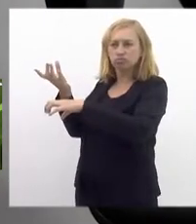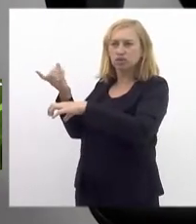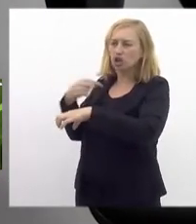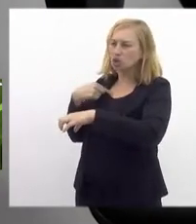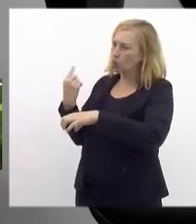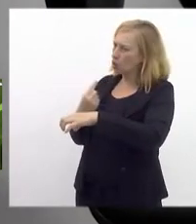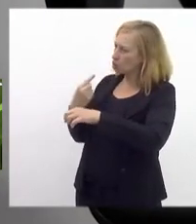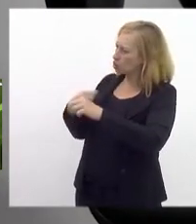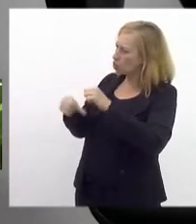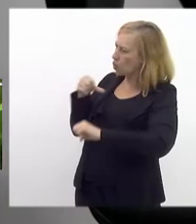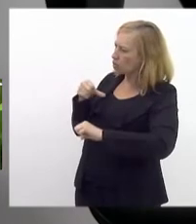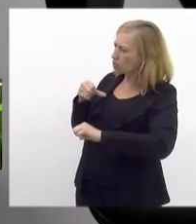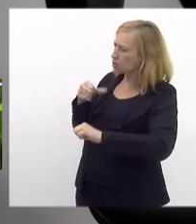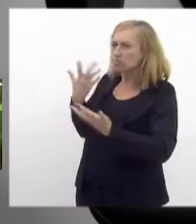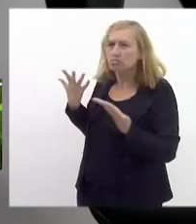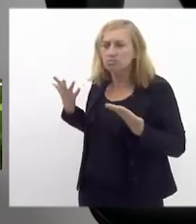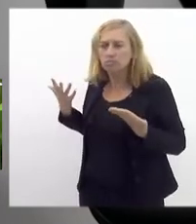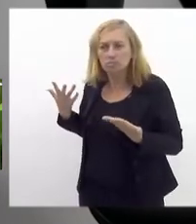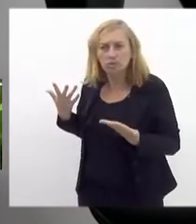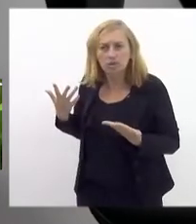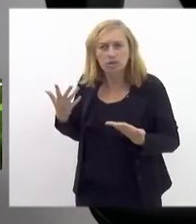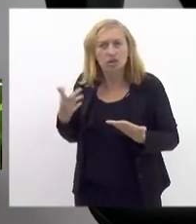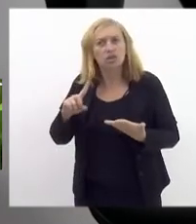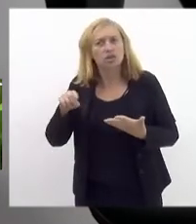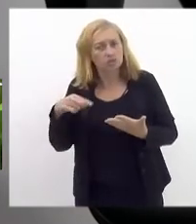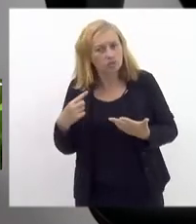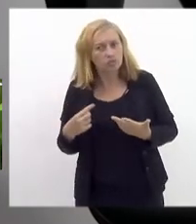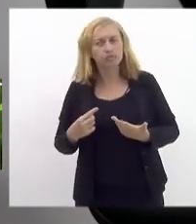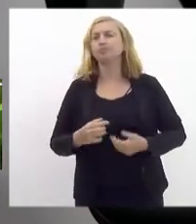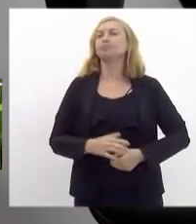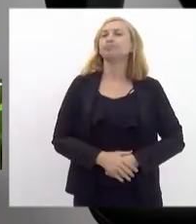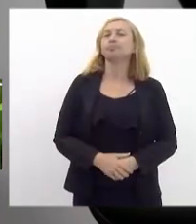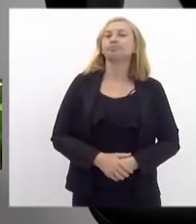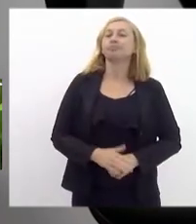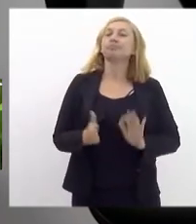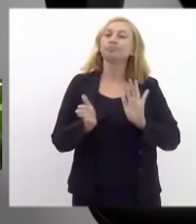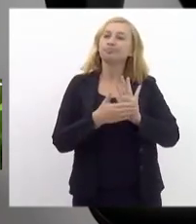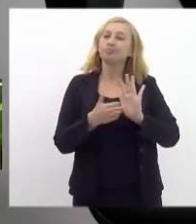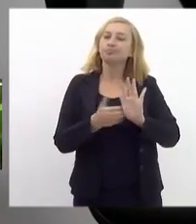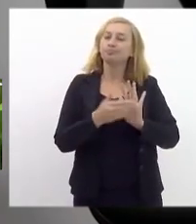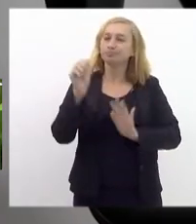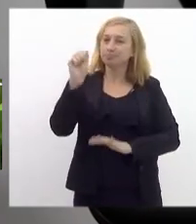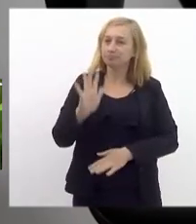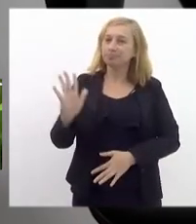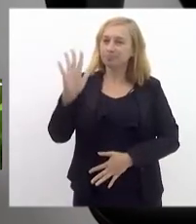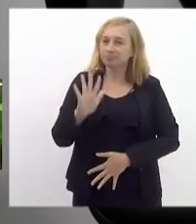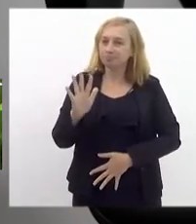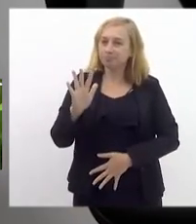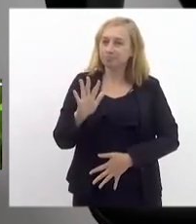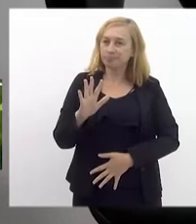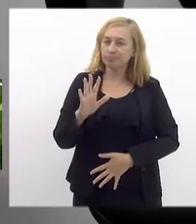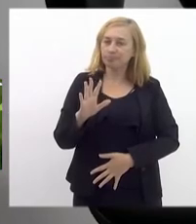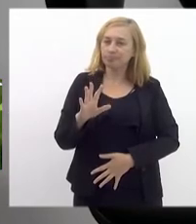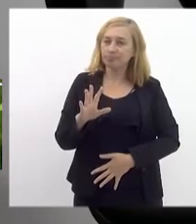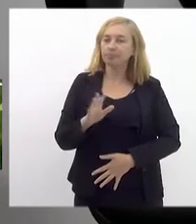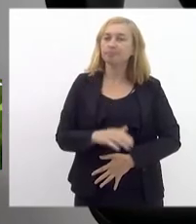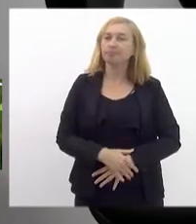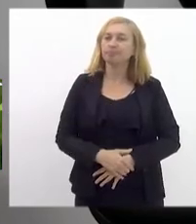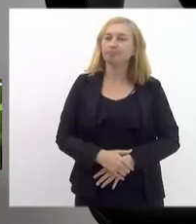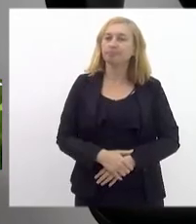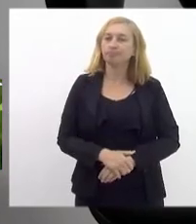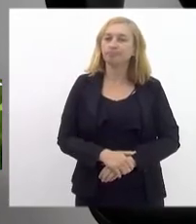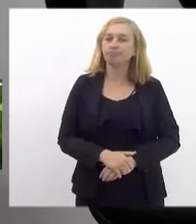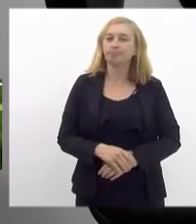contra. Exatamente, entre outras coisas, por causa disso. A proposta nacional que a CNI tem levado de